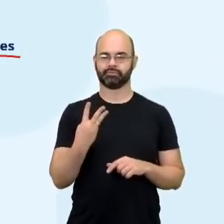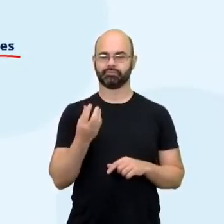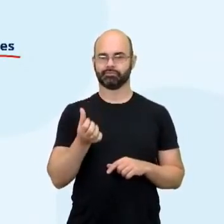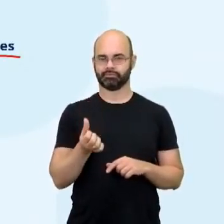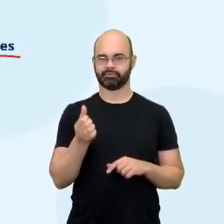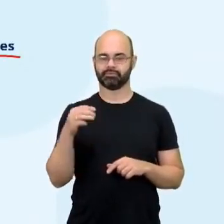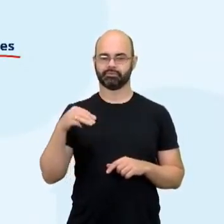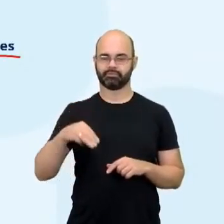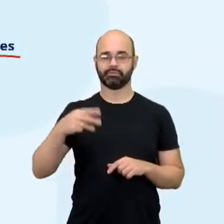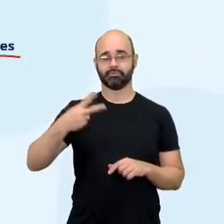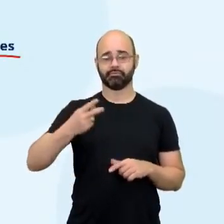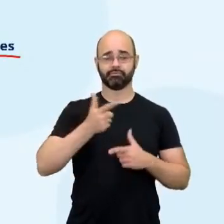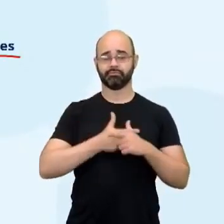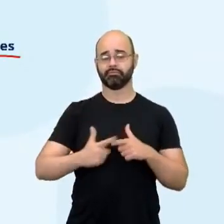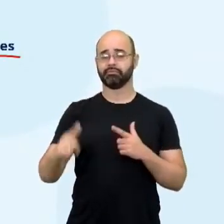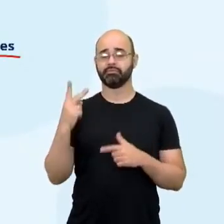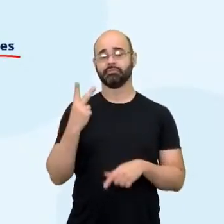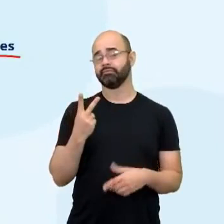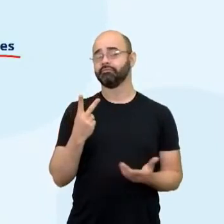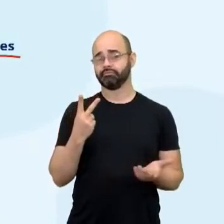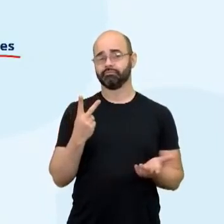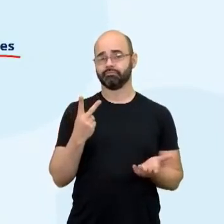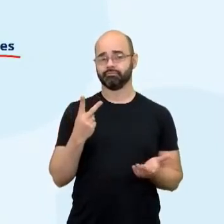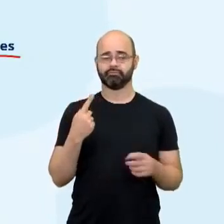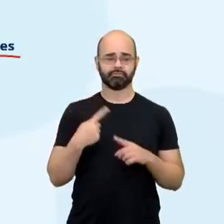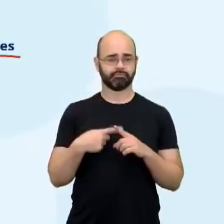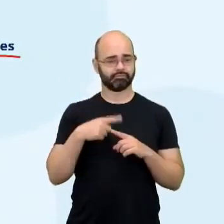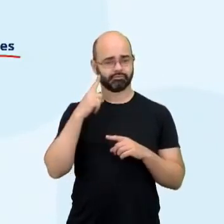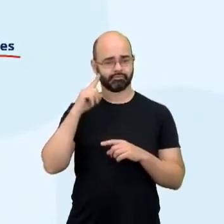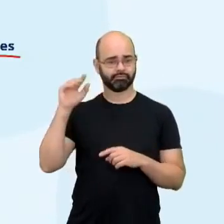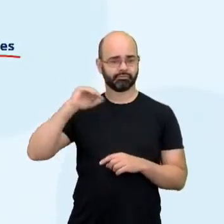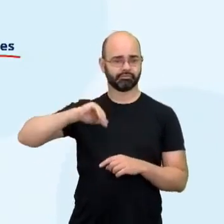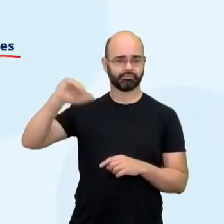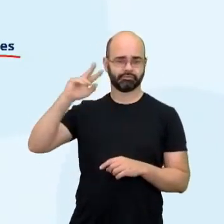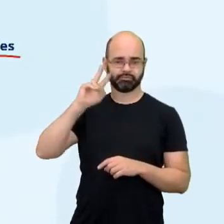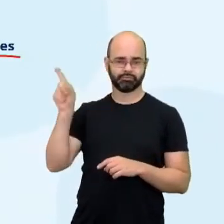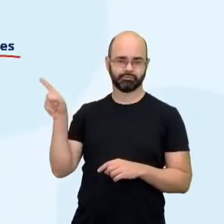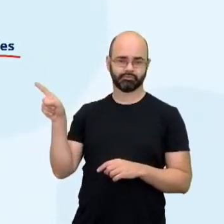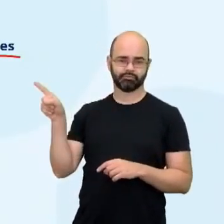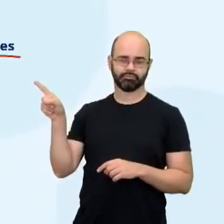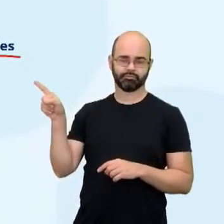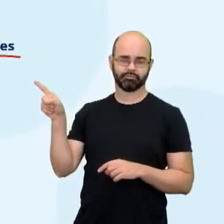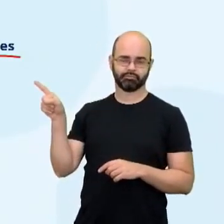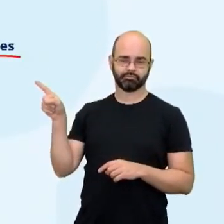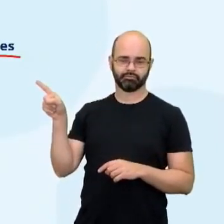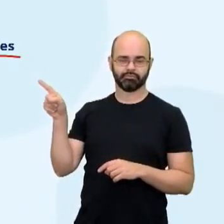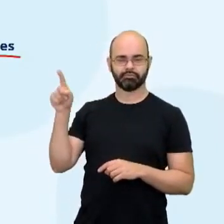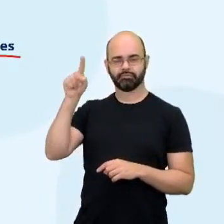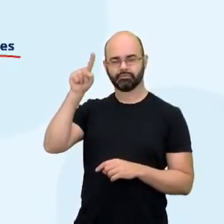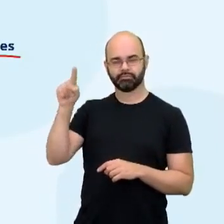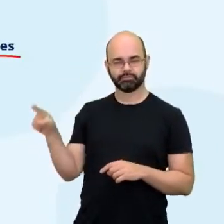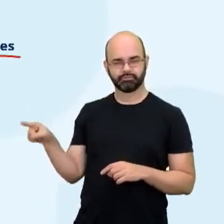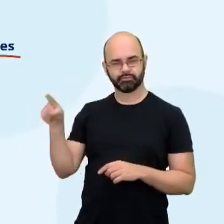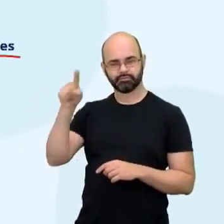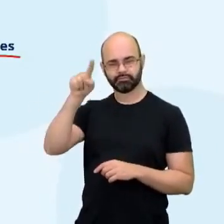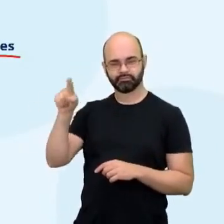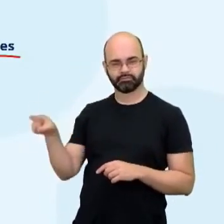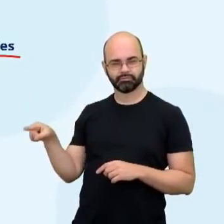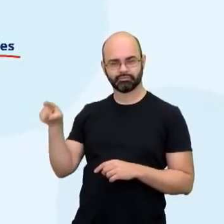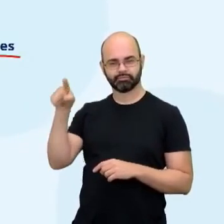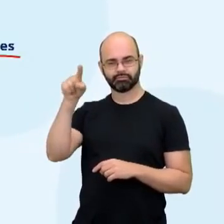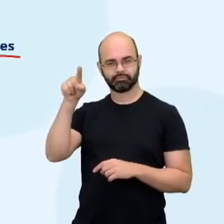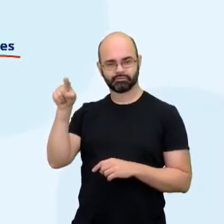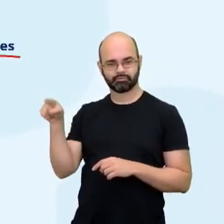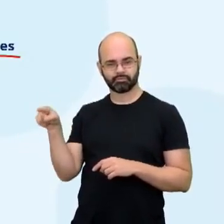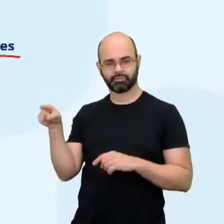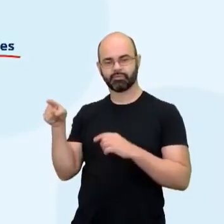quadrados e dividimos por 2, né? Porque se você for imaginar, ó, essa diagonal aqui, né, Vivi? Ela vai dividir a peça exatamente ao meio.